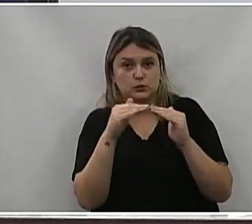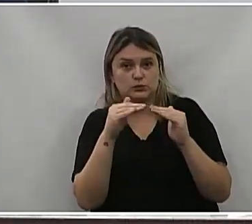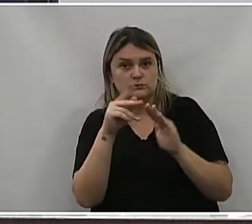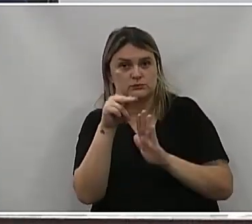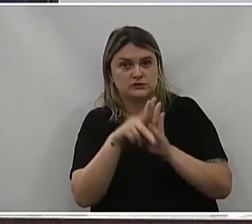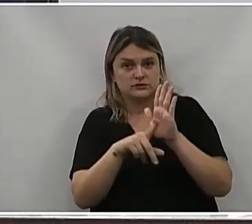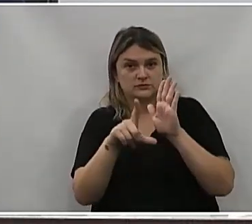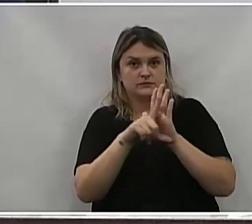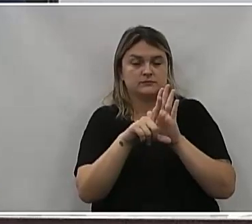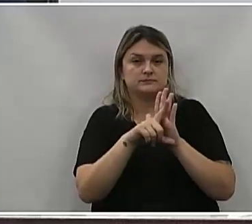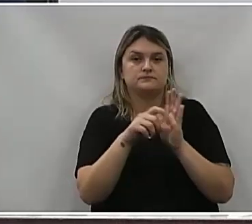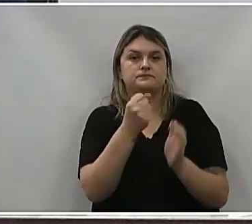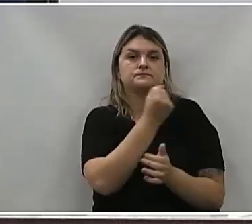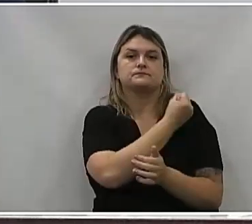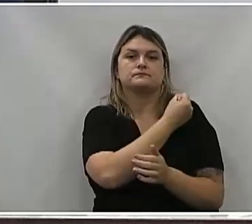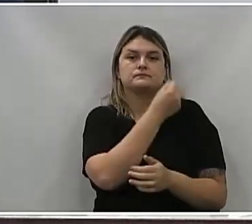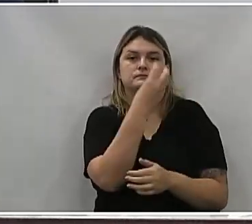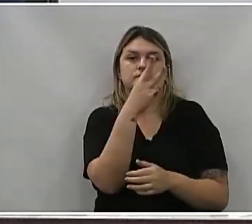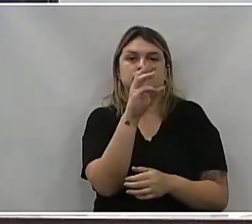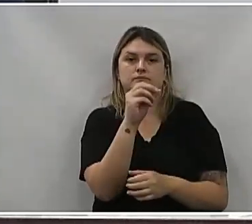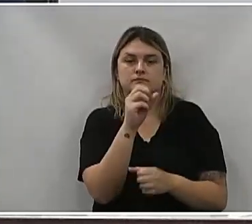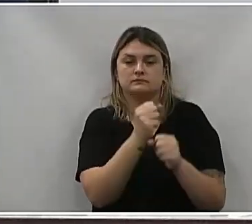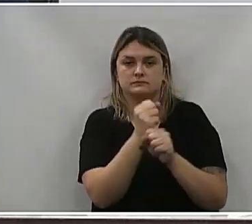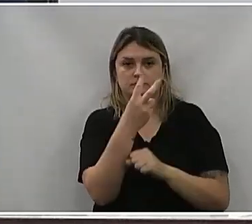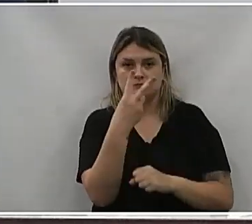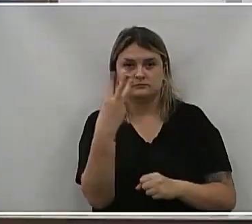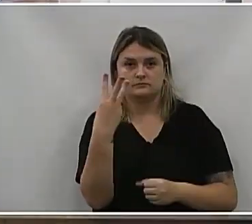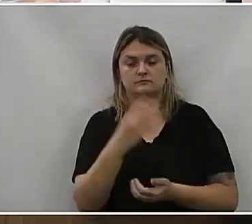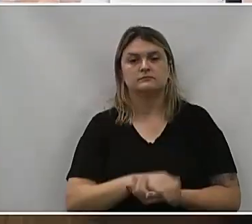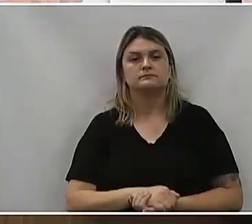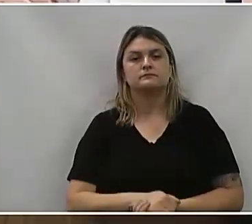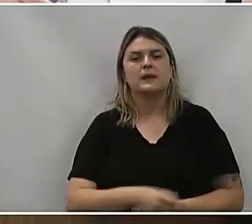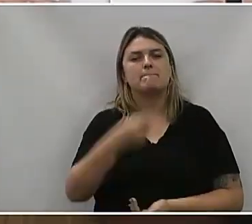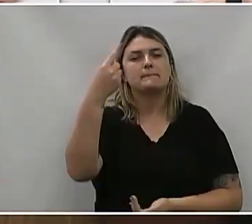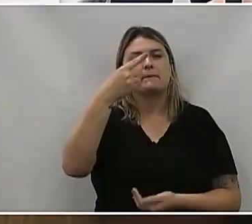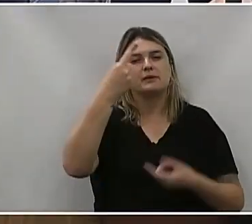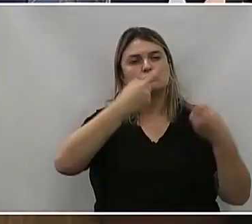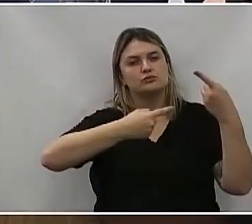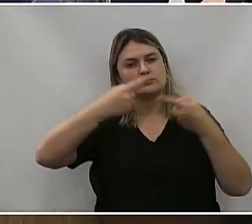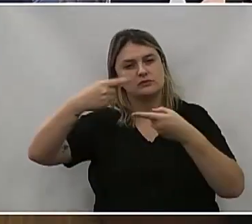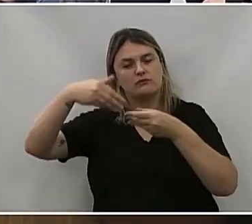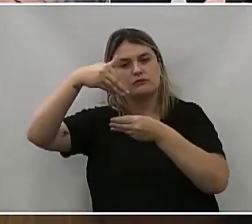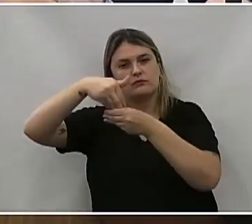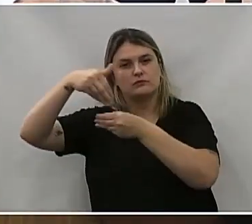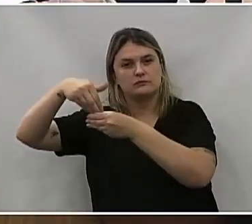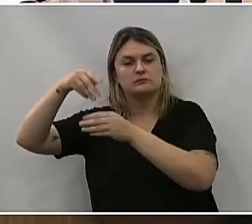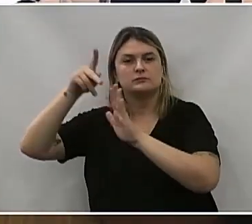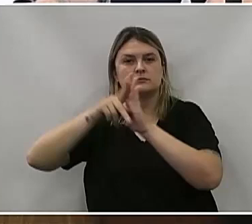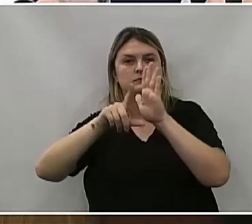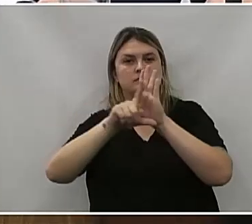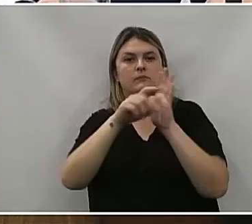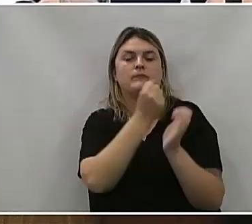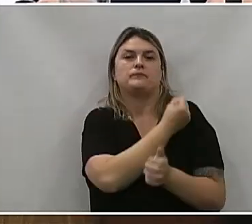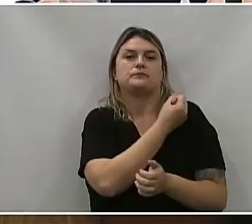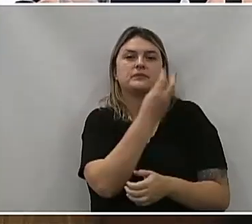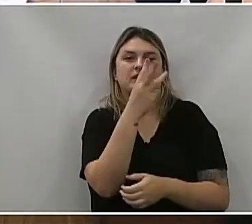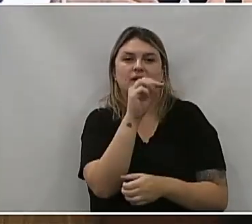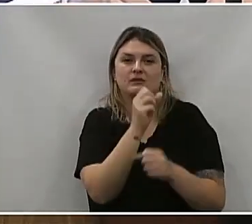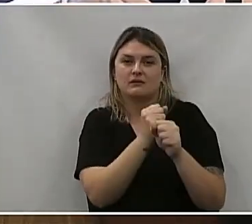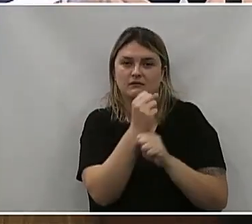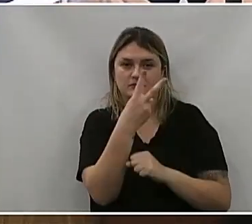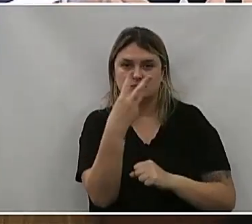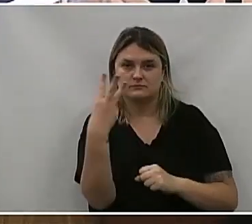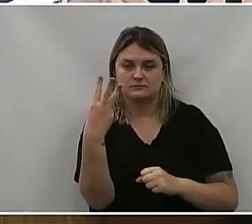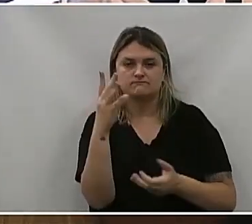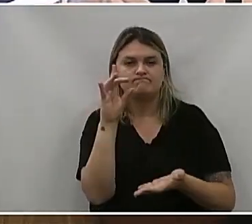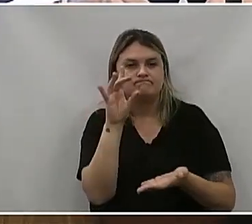favorável ao projeto de lei ordinária de número 30 de 2023. Em primeira discussão e votação do projeto de lei ordinária número 30 de